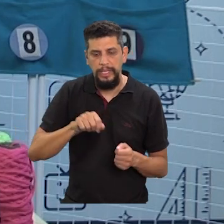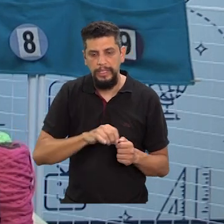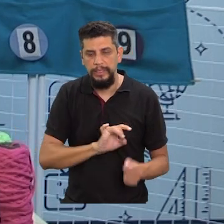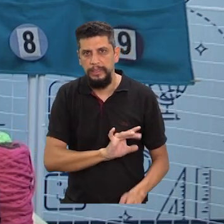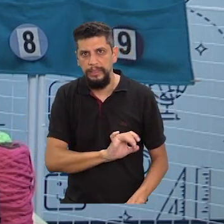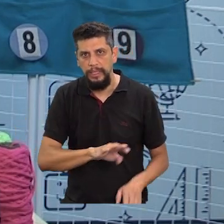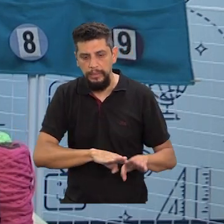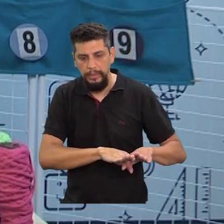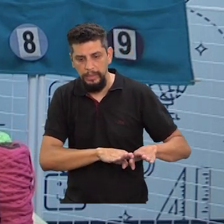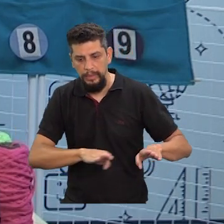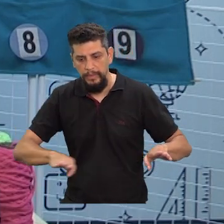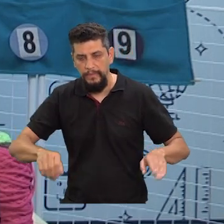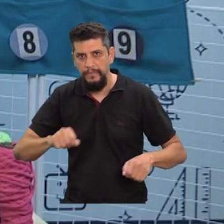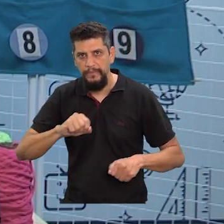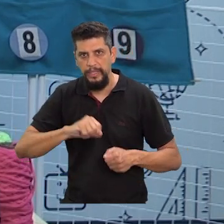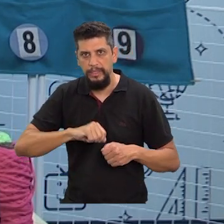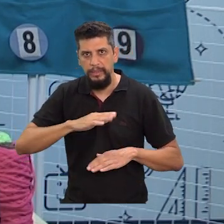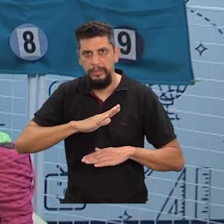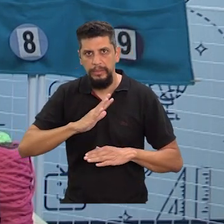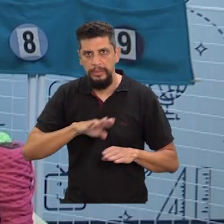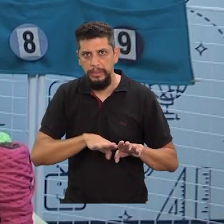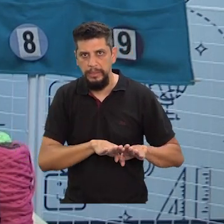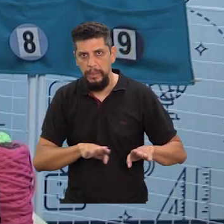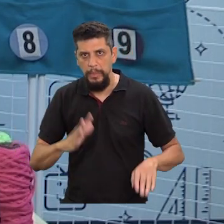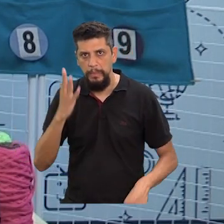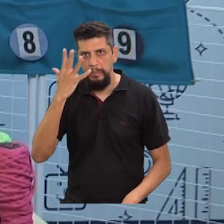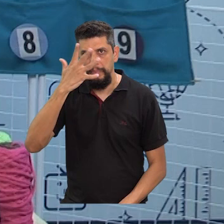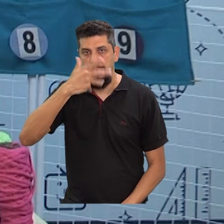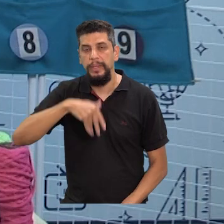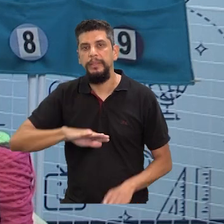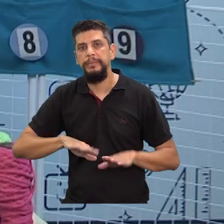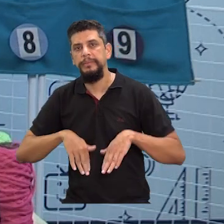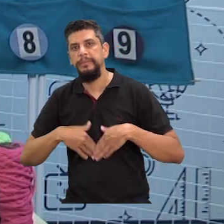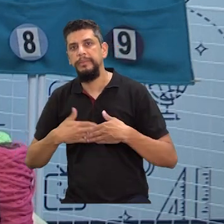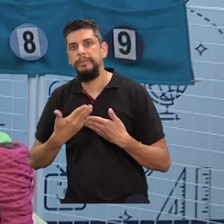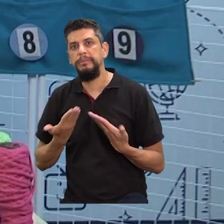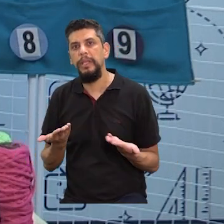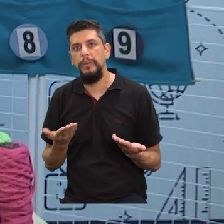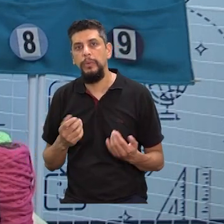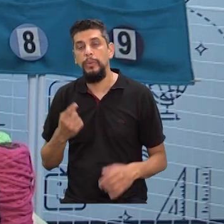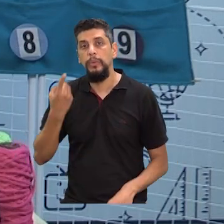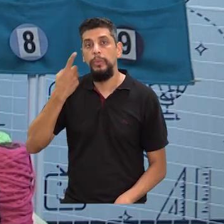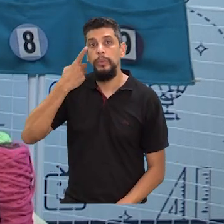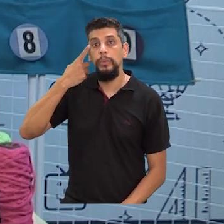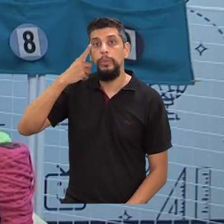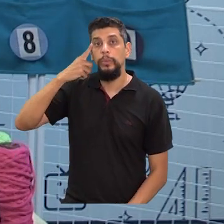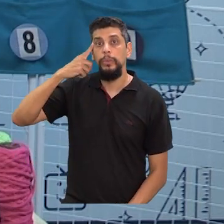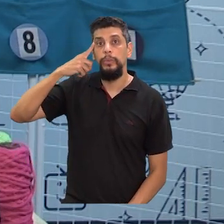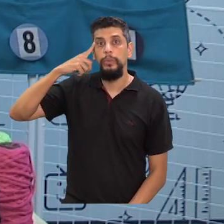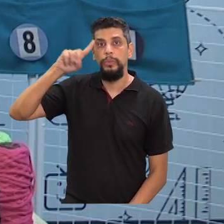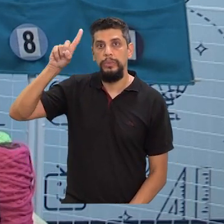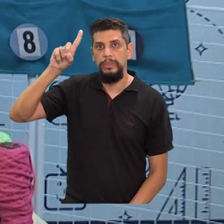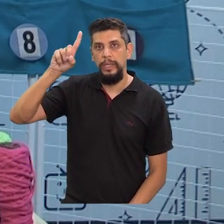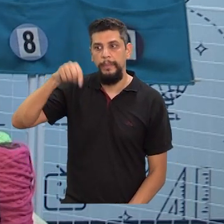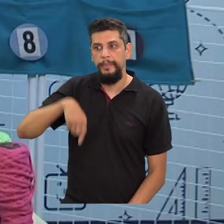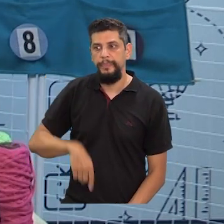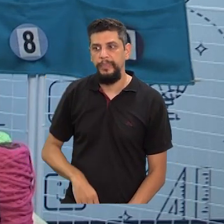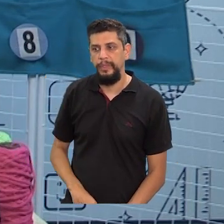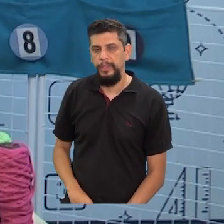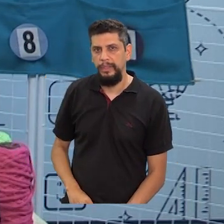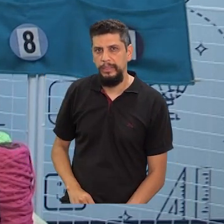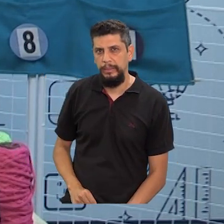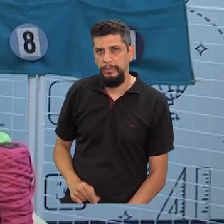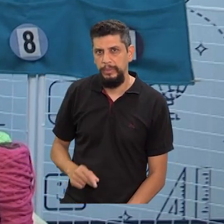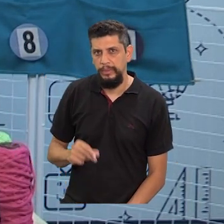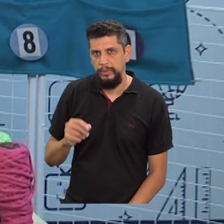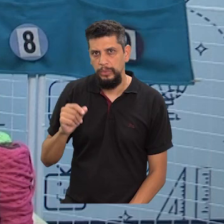cada tapete, tecia um mais lindo que o outro. Foi então que um dia Aracne, depois